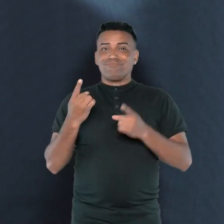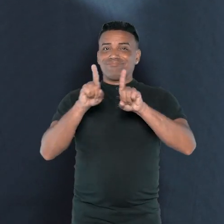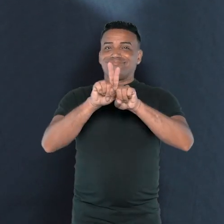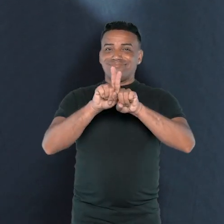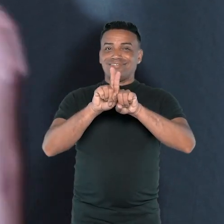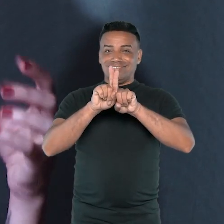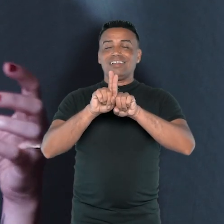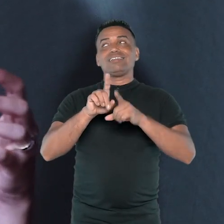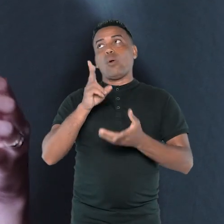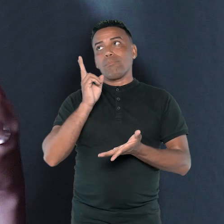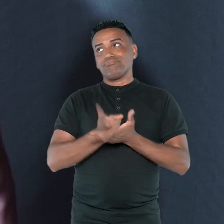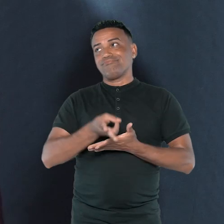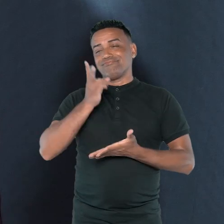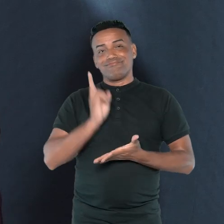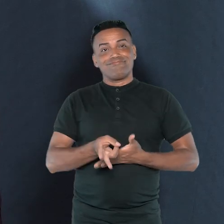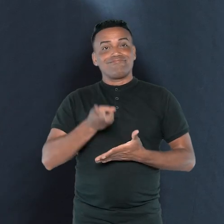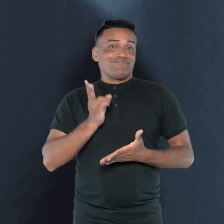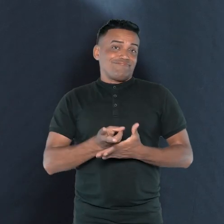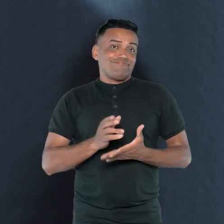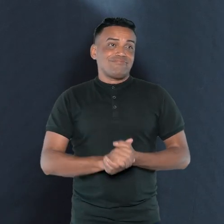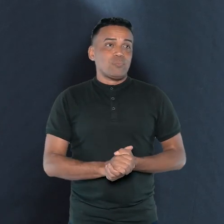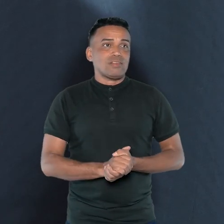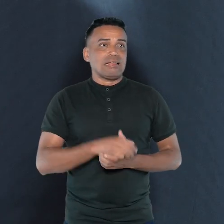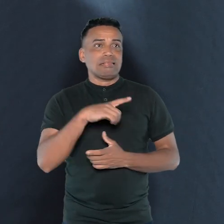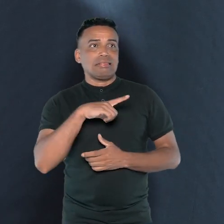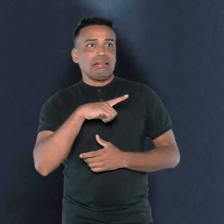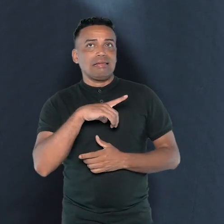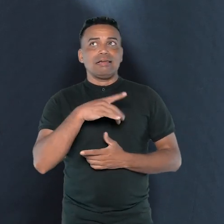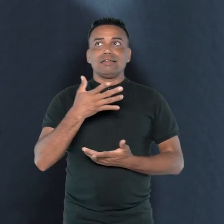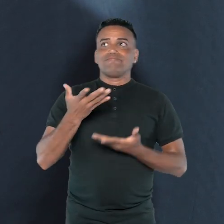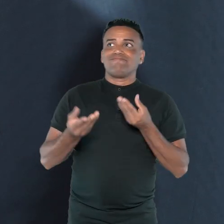iria permanecer, porque existiria um